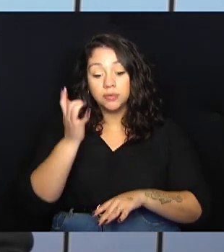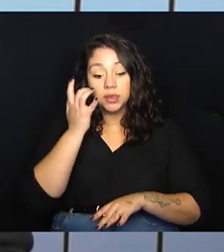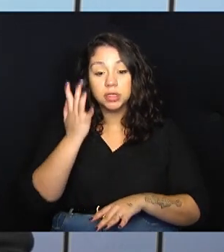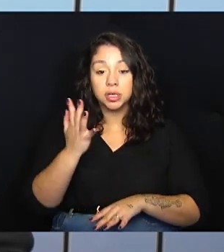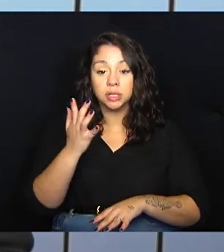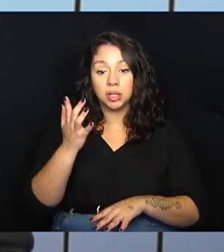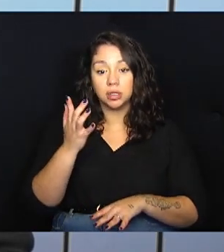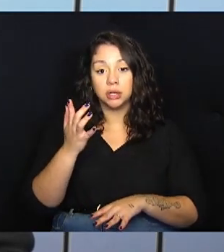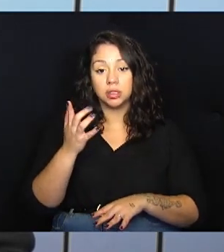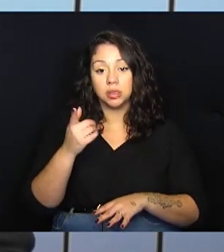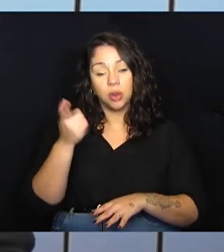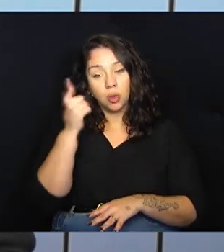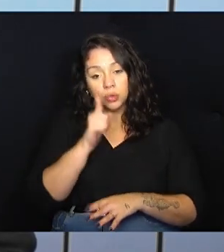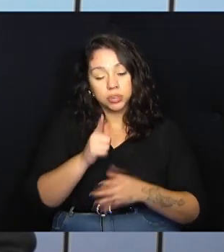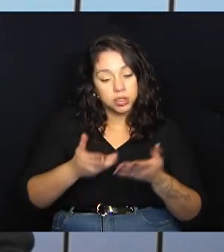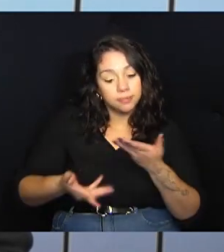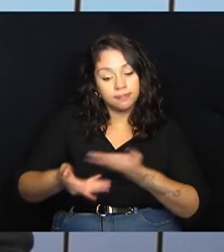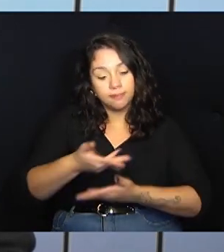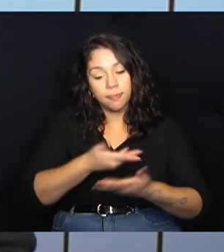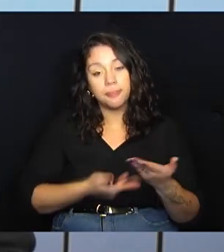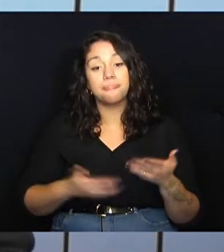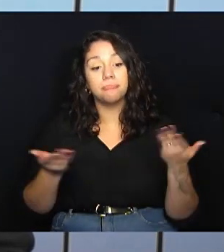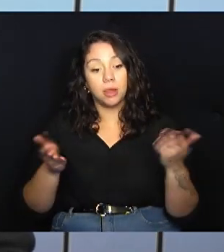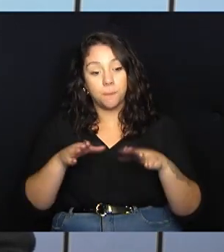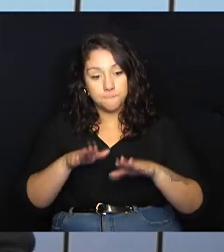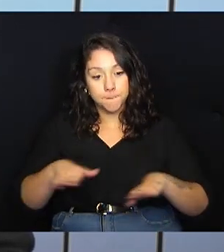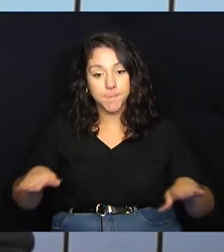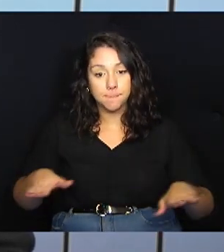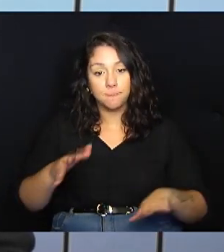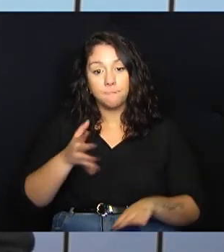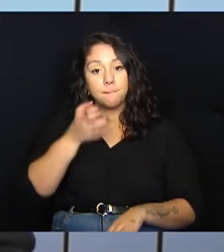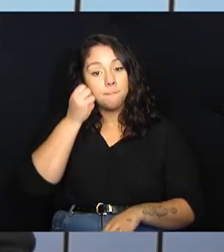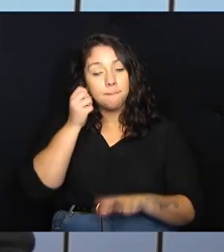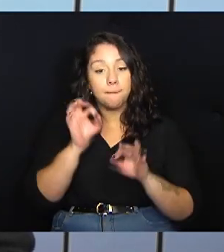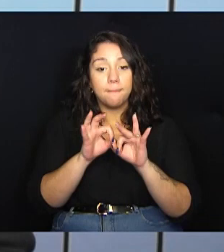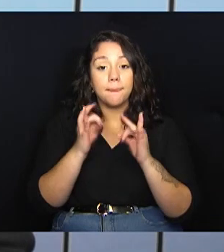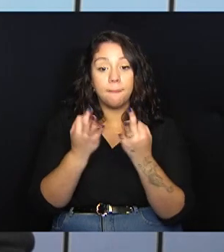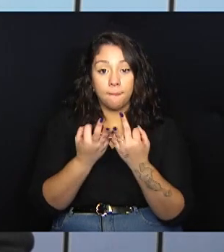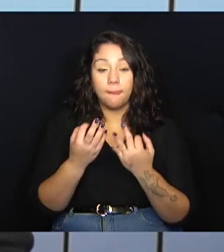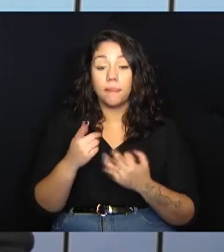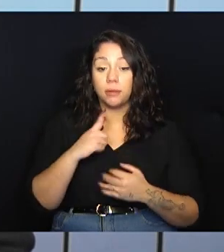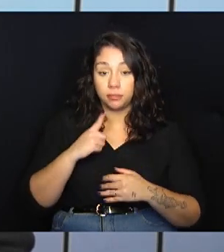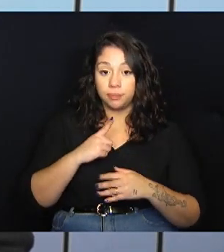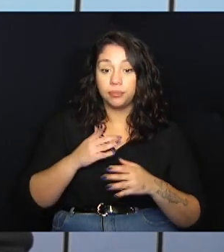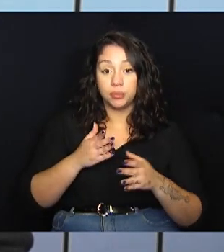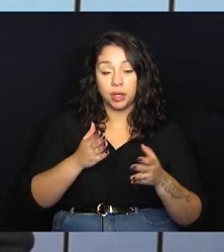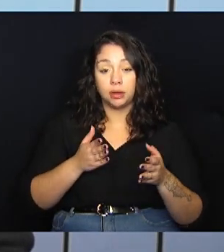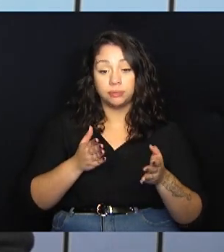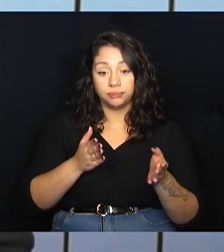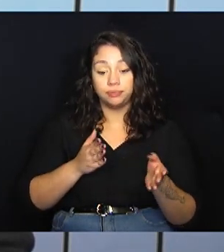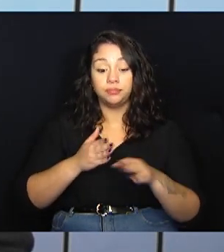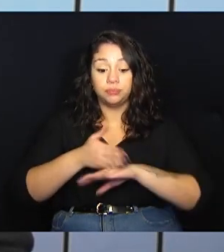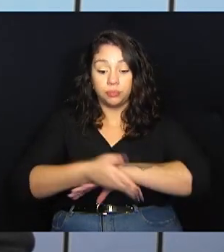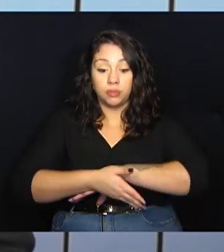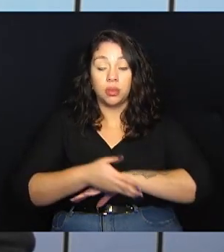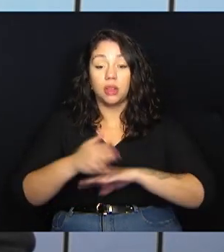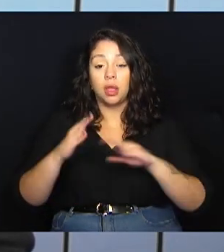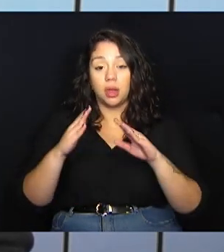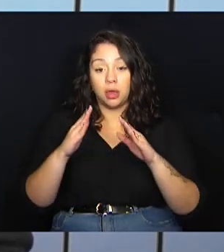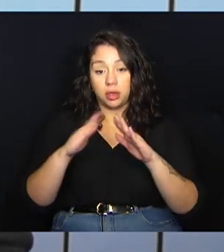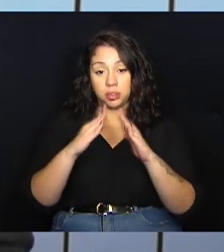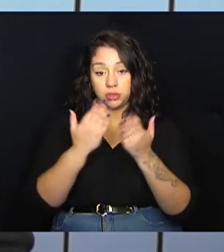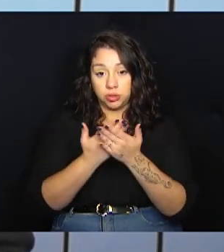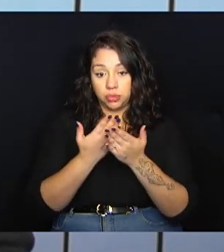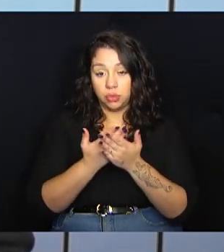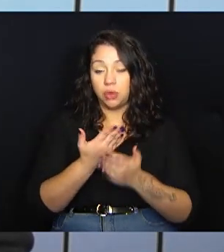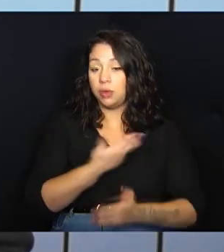essa articulação. Então, a criança em acolhimento familiar, ela tem acesso à rede de ensino público,